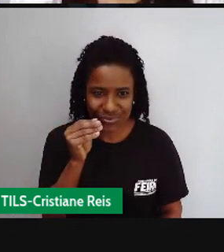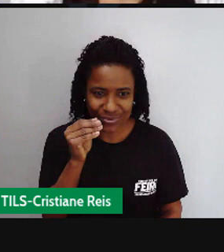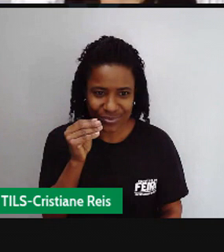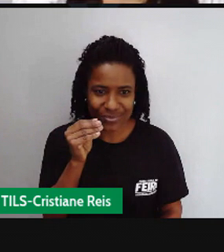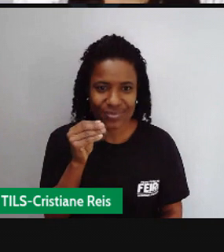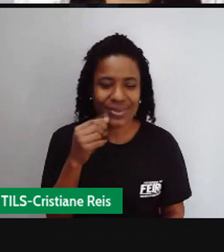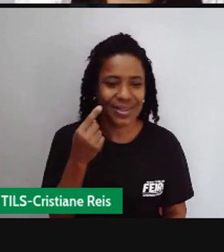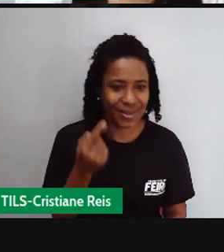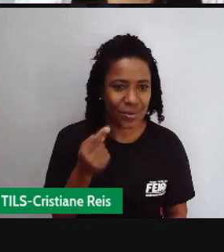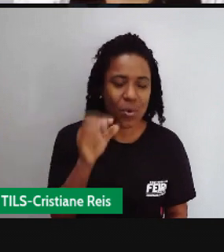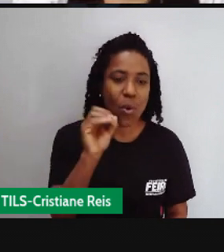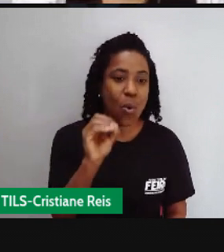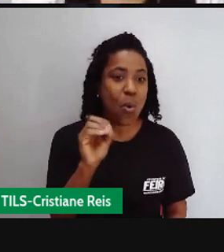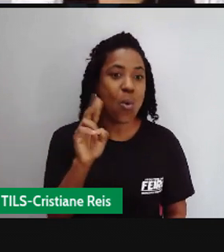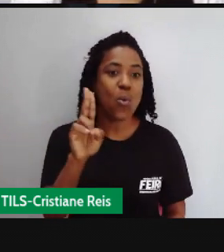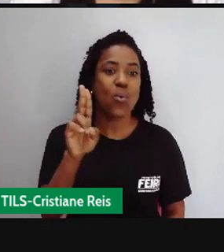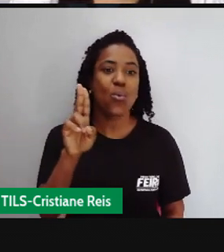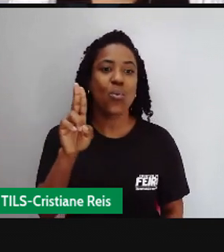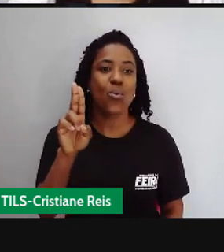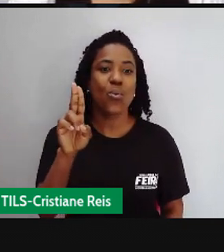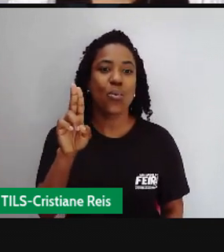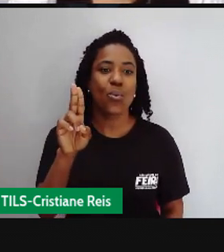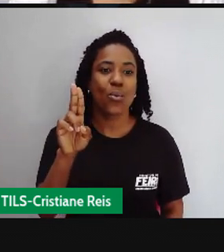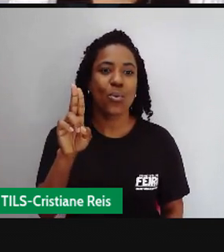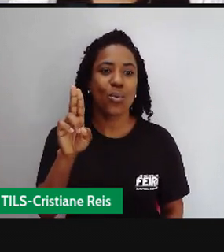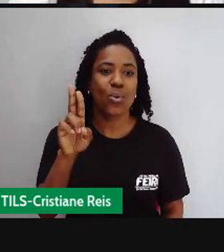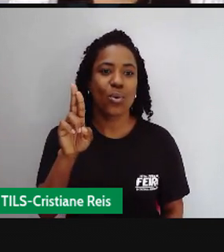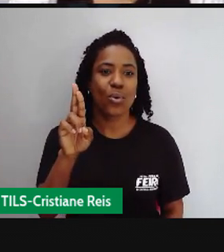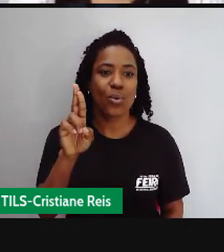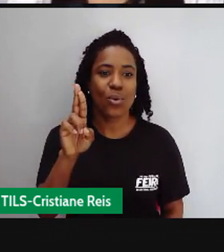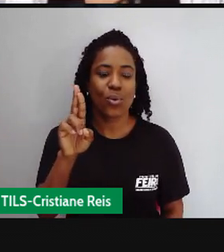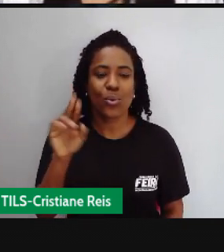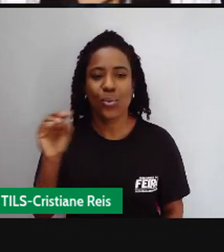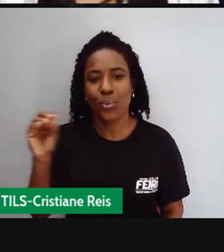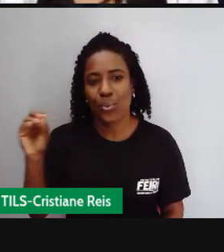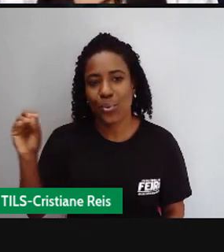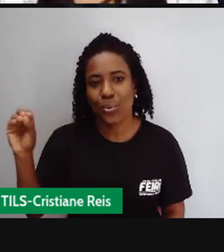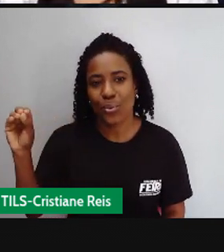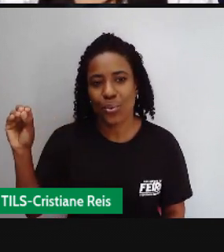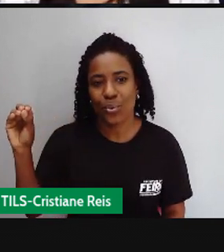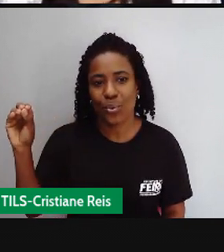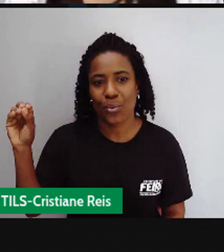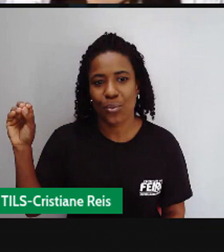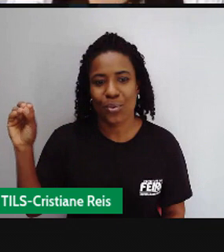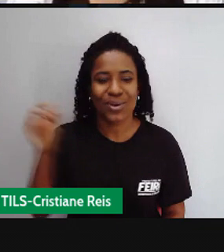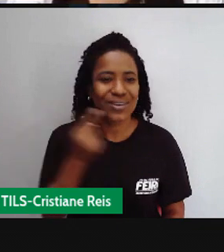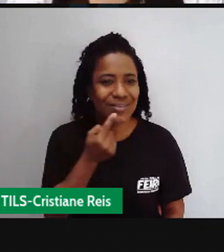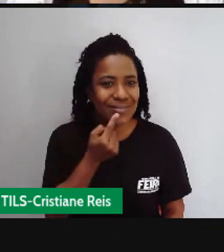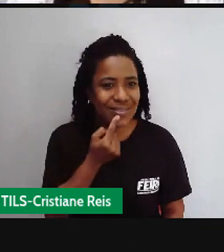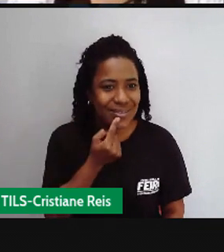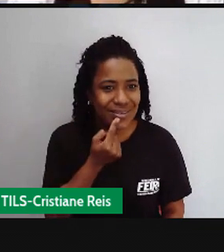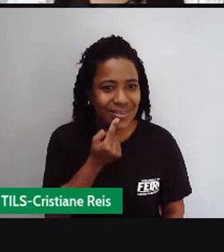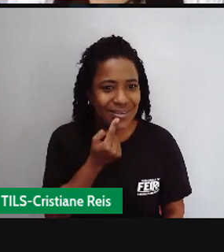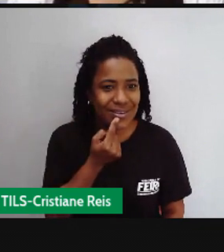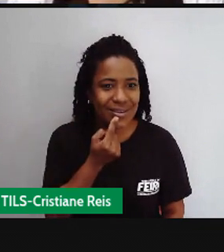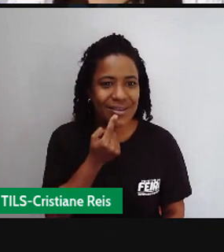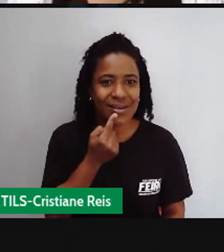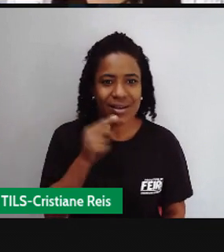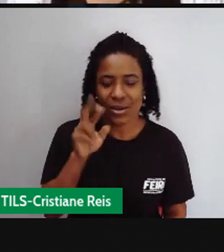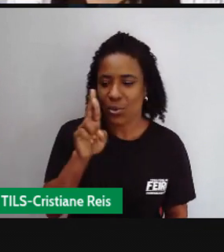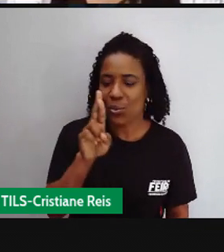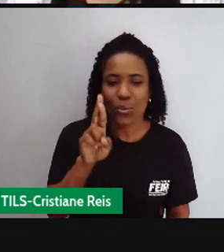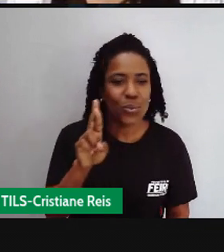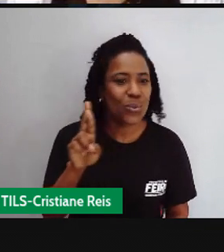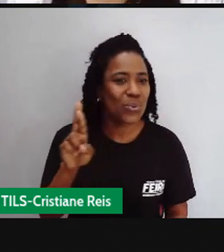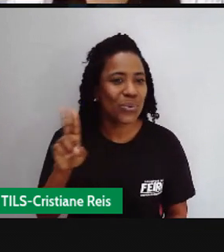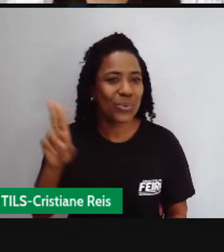né? OU. Mas quando eu falo RU, ó, ouro. O RU se refere aí à